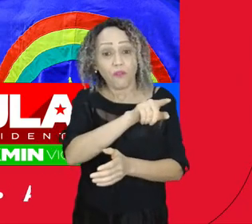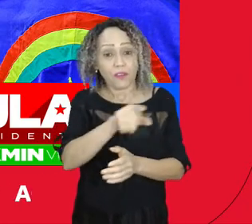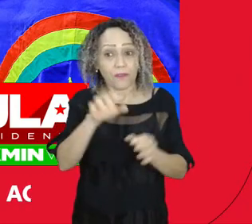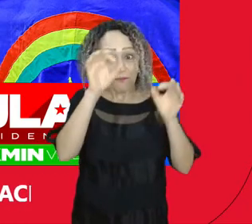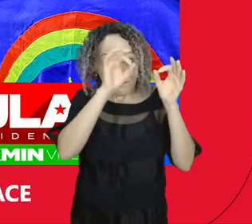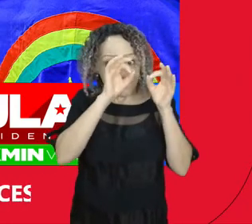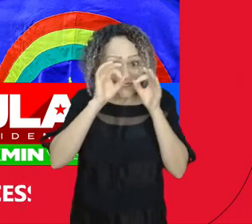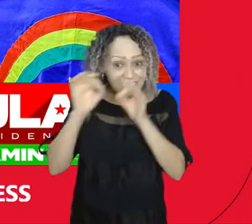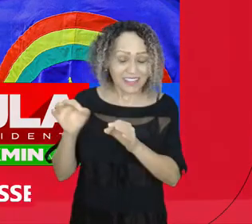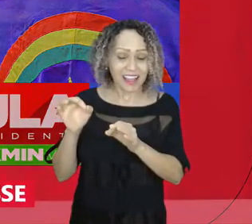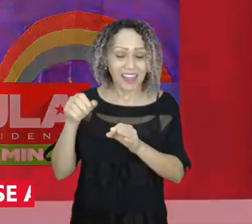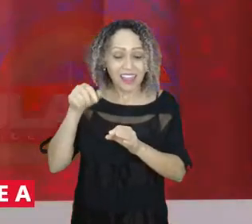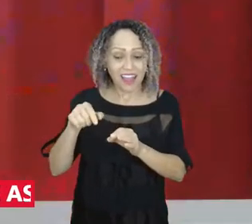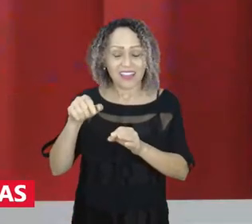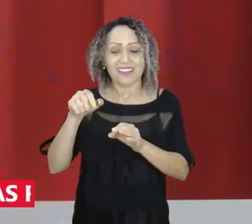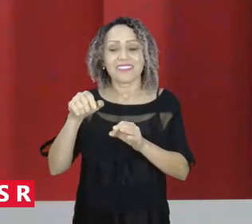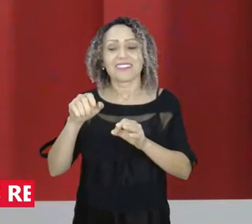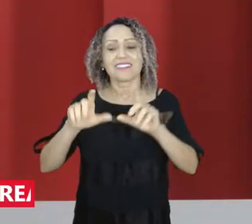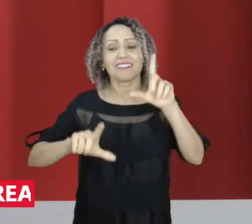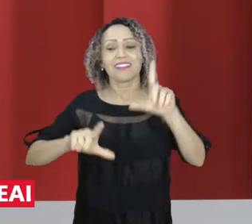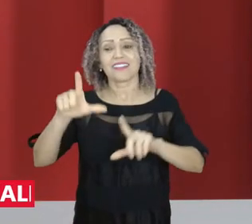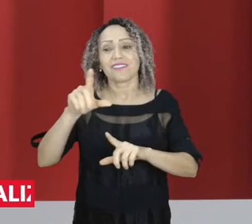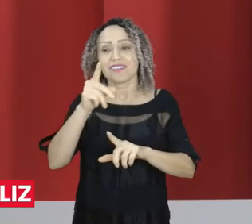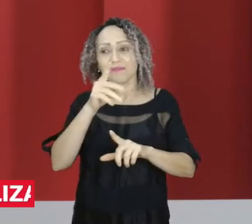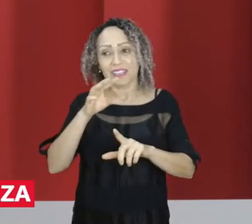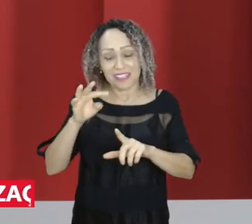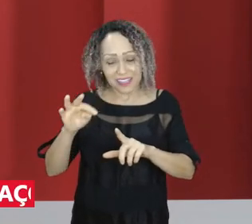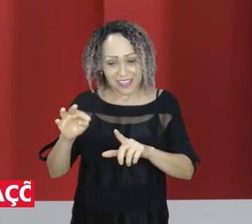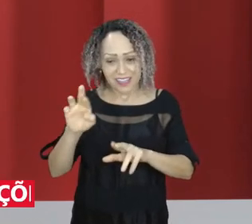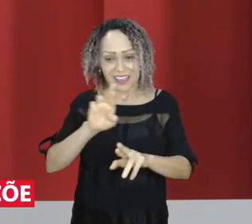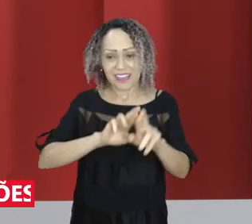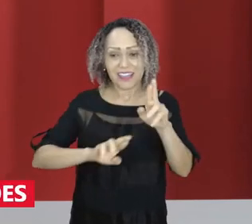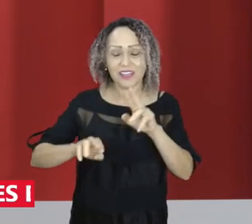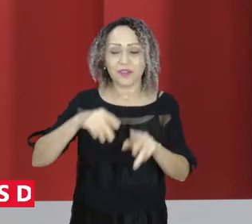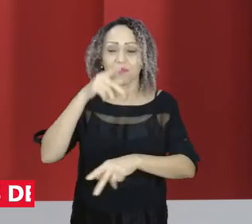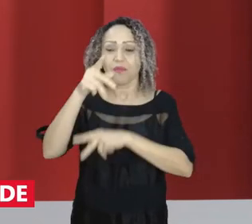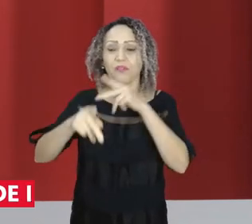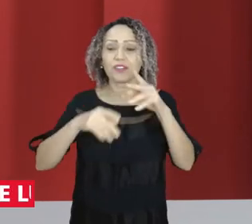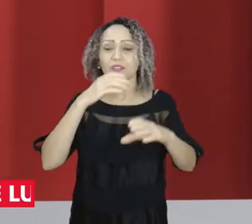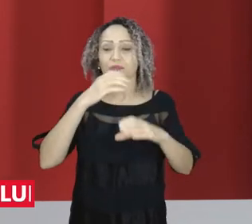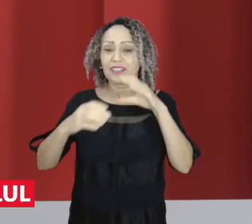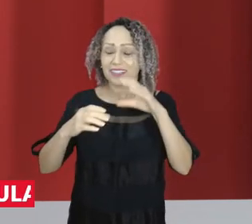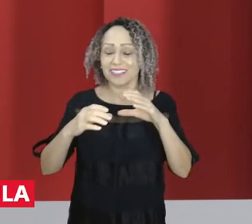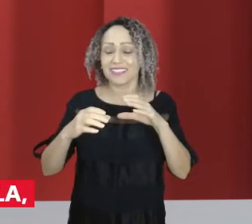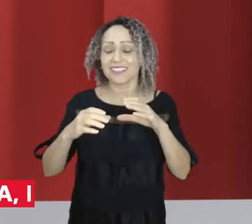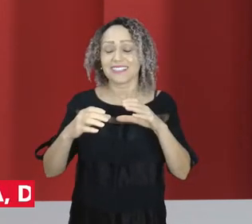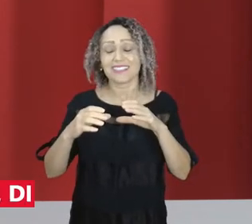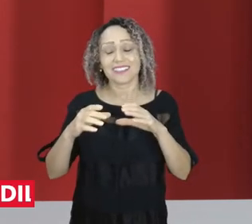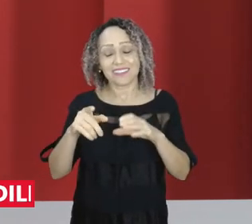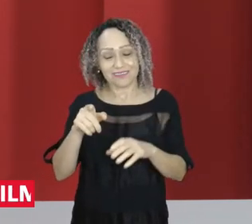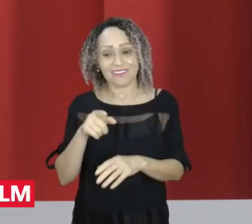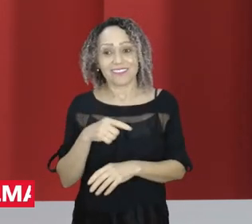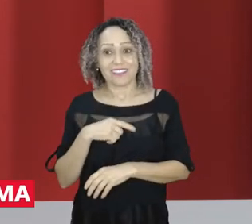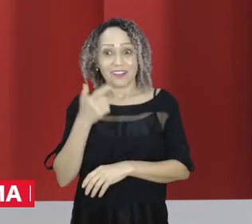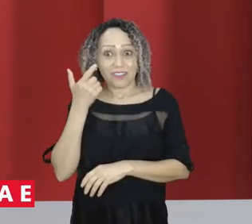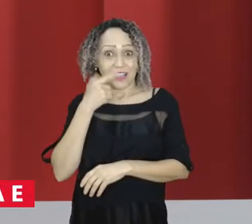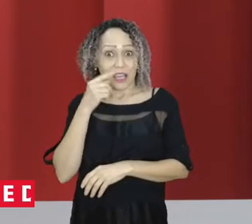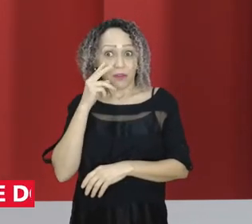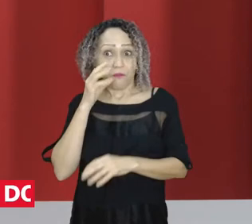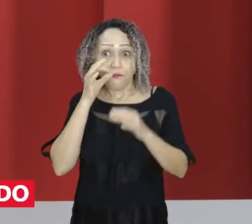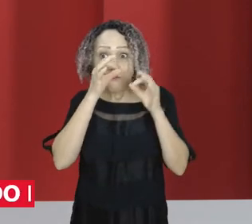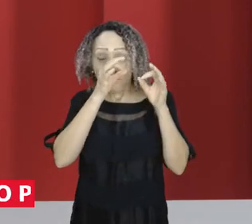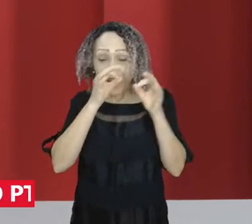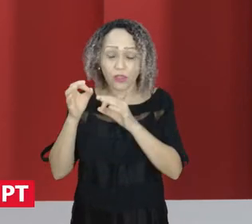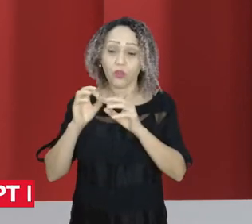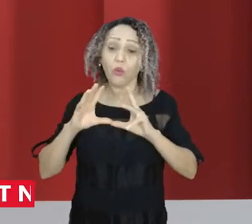perde nada dessas agendas. E vai tomando água e vai fazendo exercício, que nem a nossa companheira que falou com a gente. Gente, eu tô